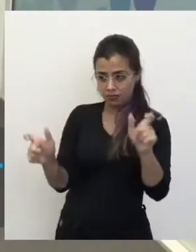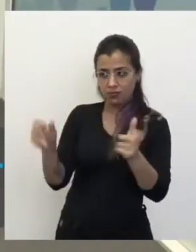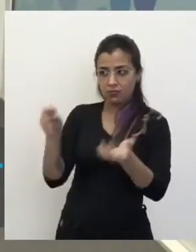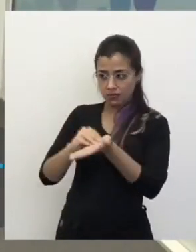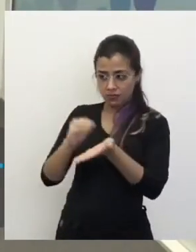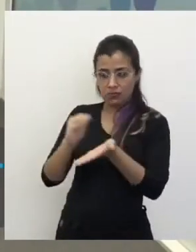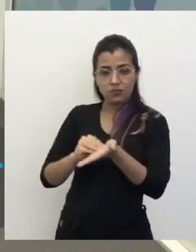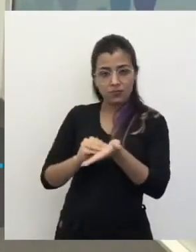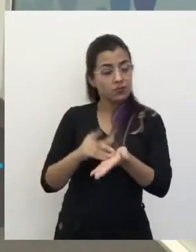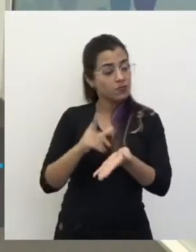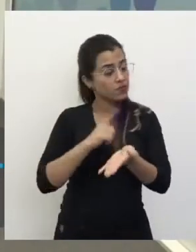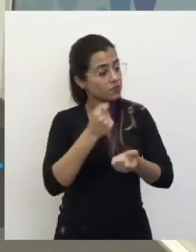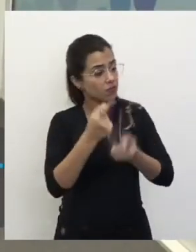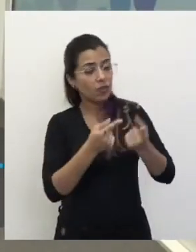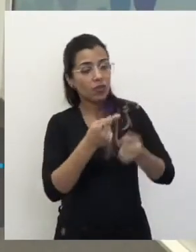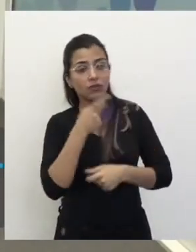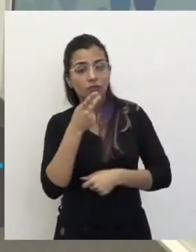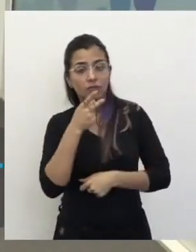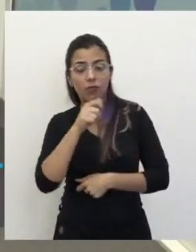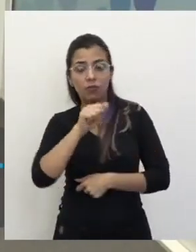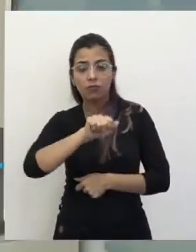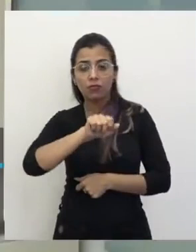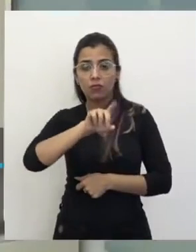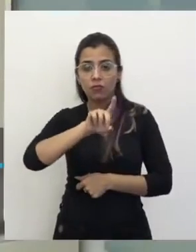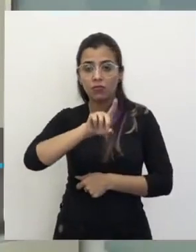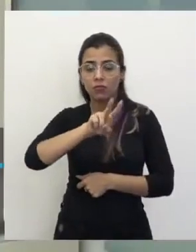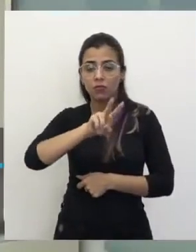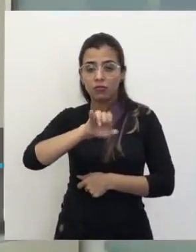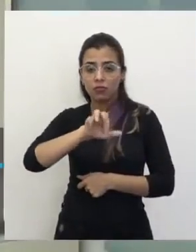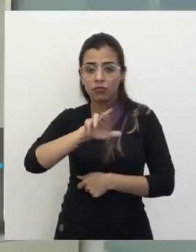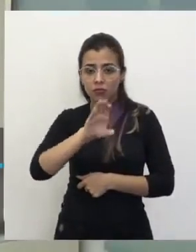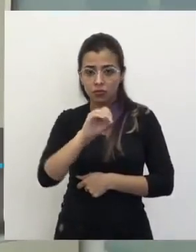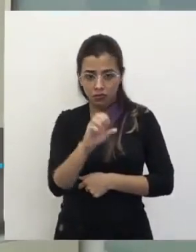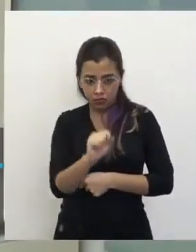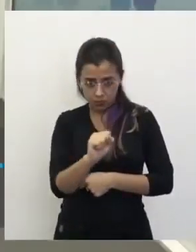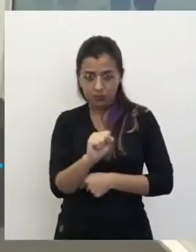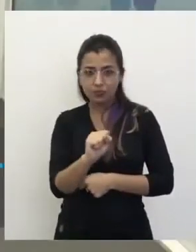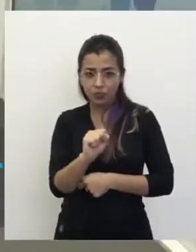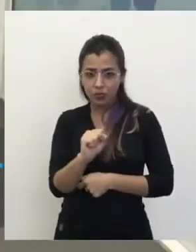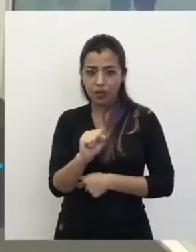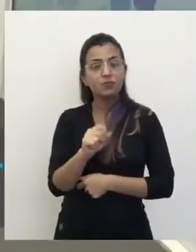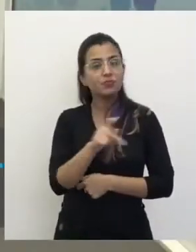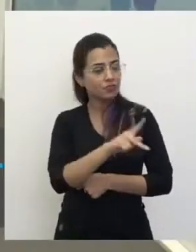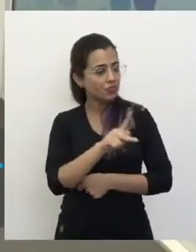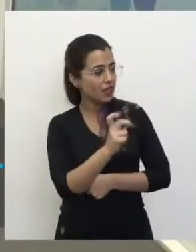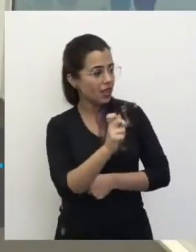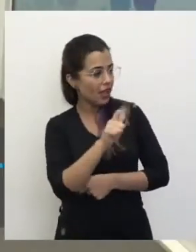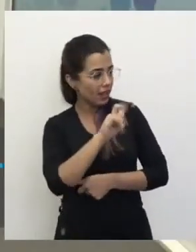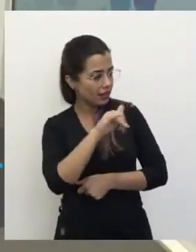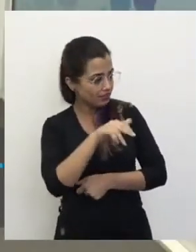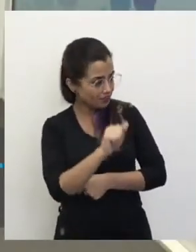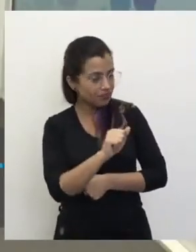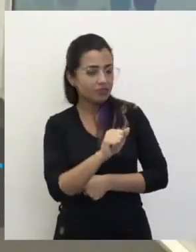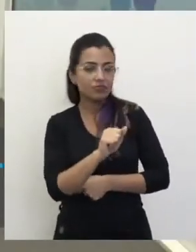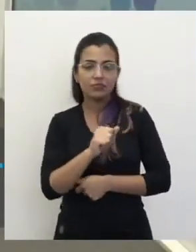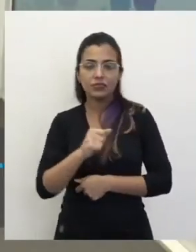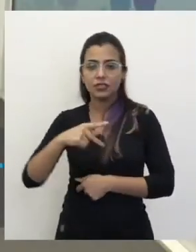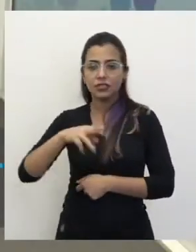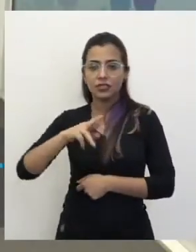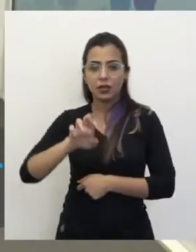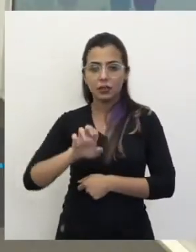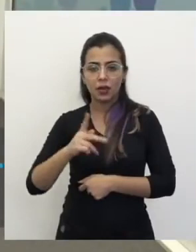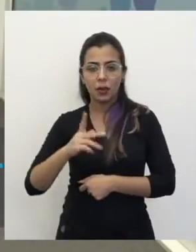falando né? aqui, advérbios. Preposição também, a Prohelena. A professora, né? Preposição,